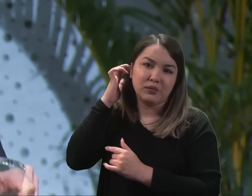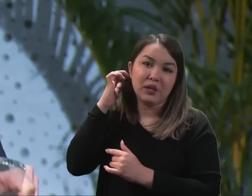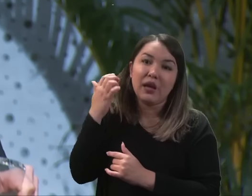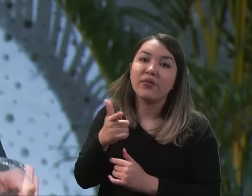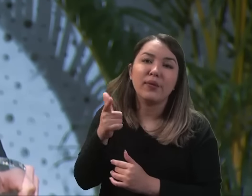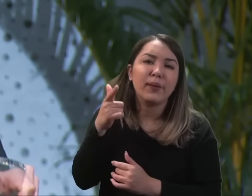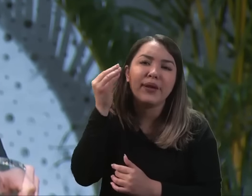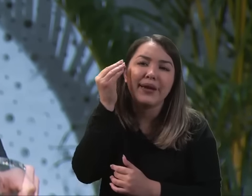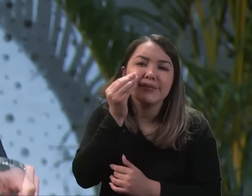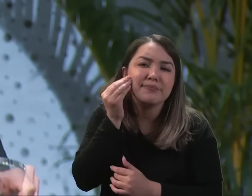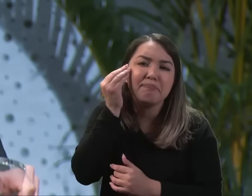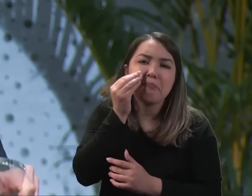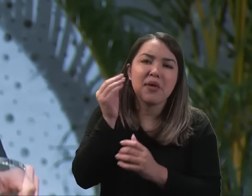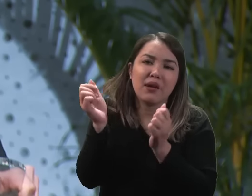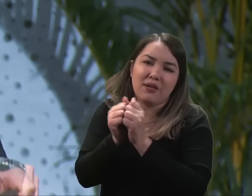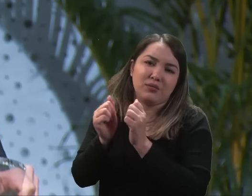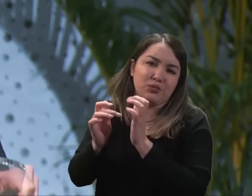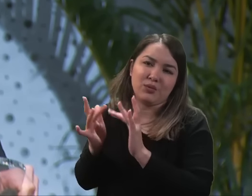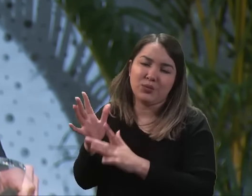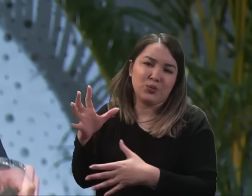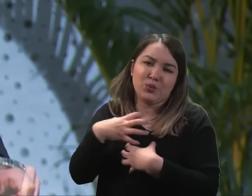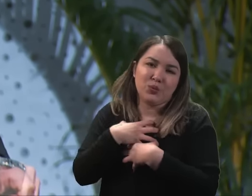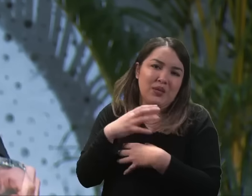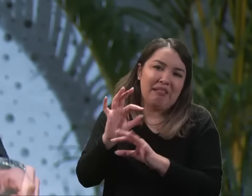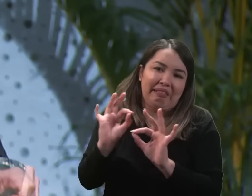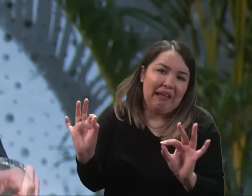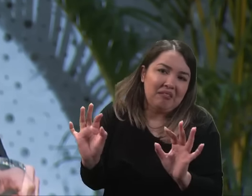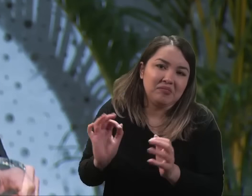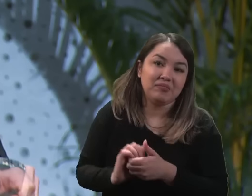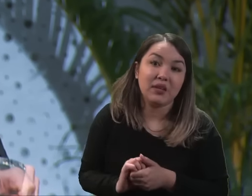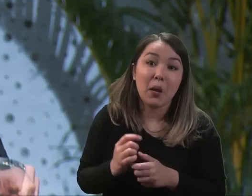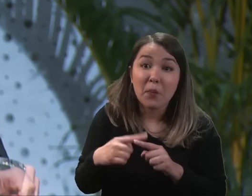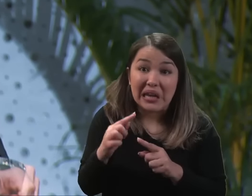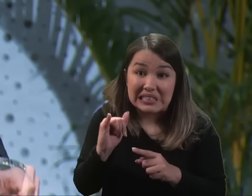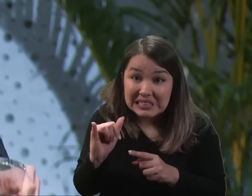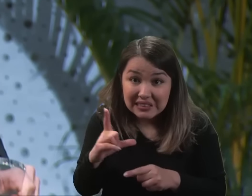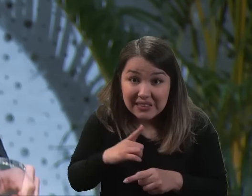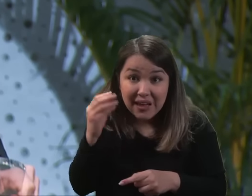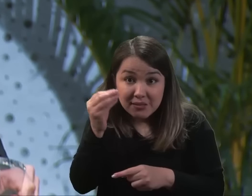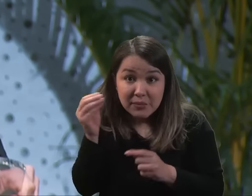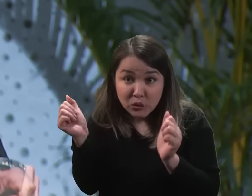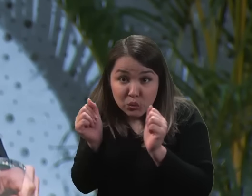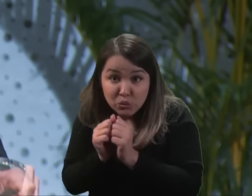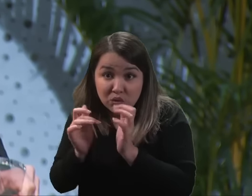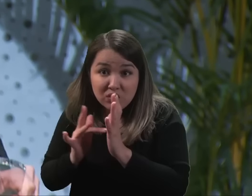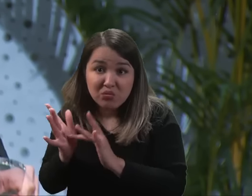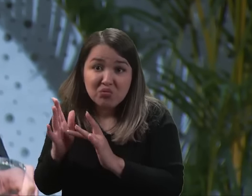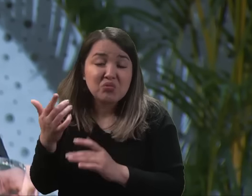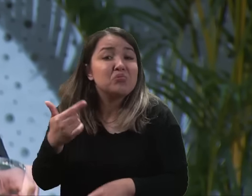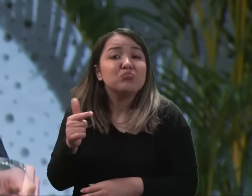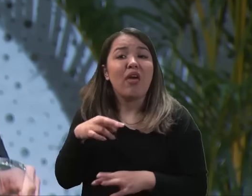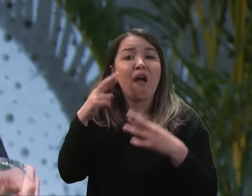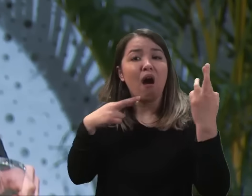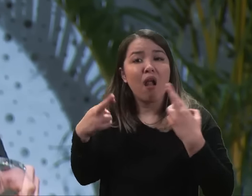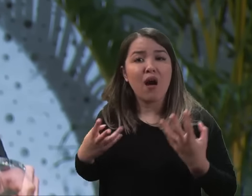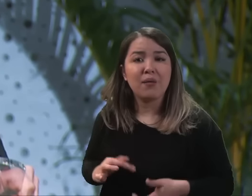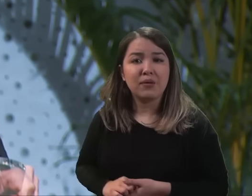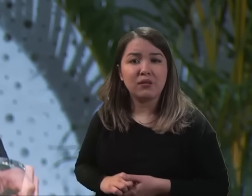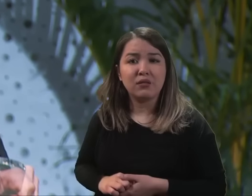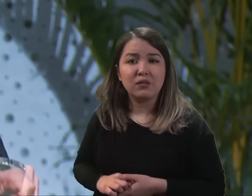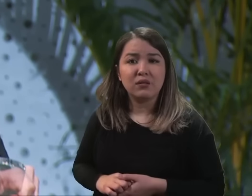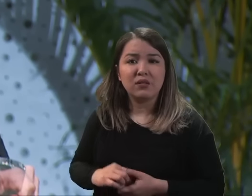experiência viva com Jesus porque se tivessem não seriam críticos não seriam